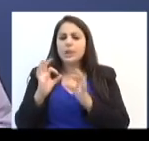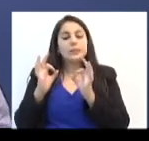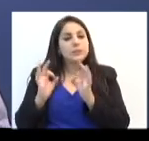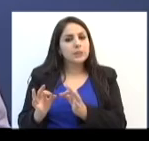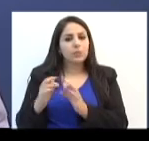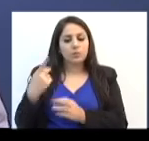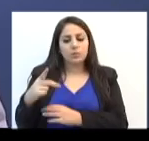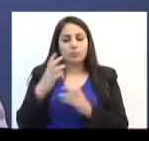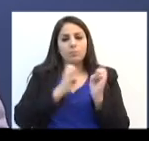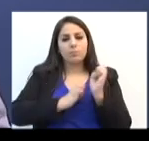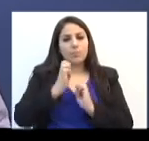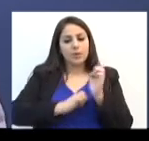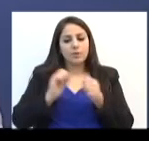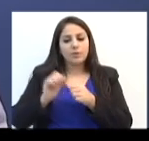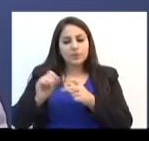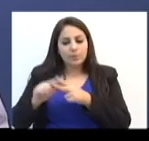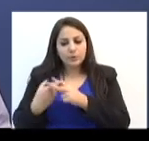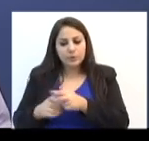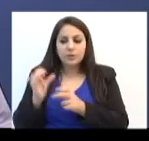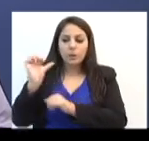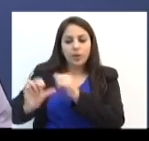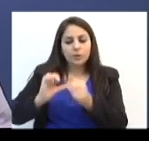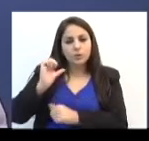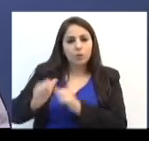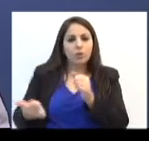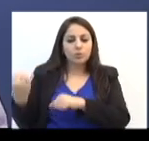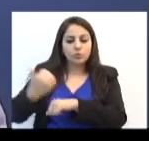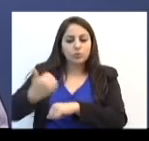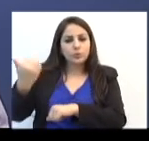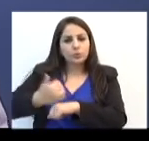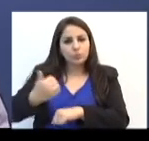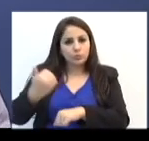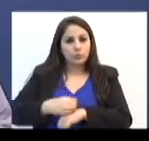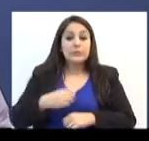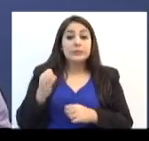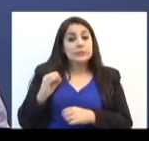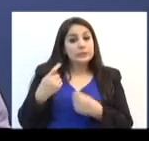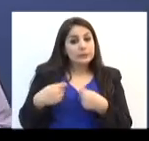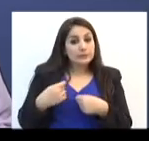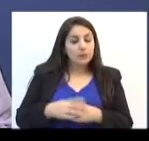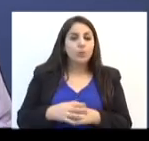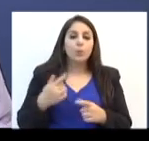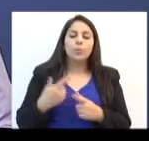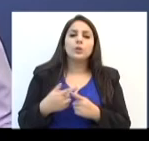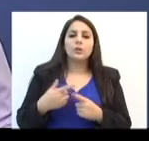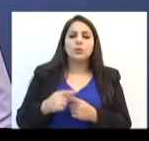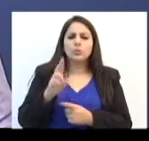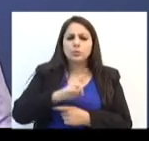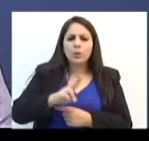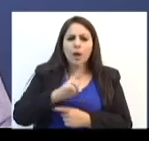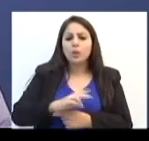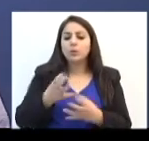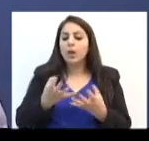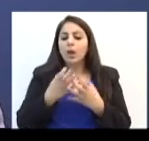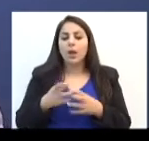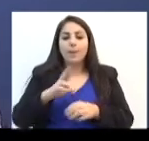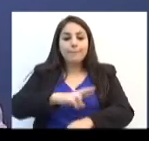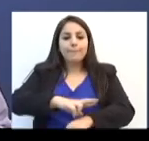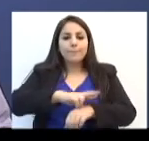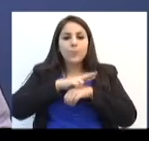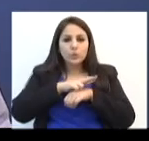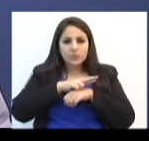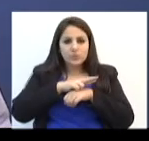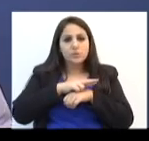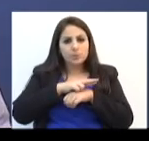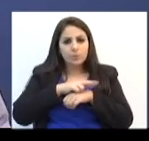as empresas terão que fazer a manutenção e o conserto quando necessário. O que os usuários buscam? É proteção, né, das